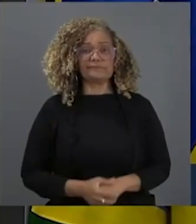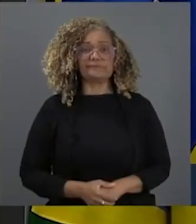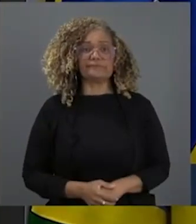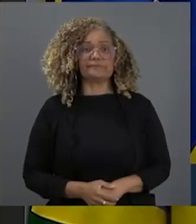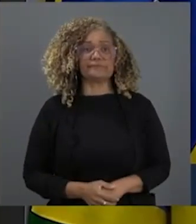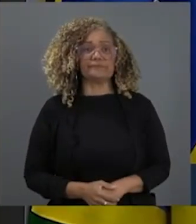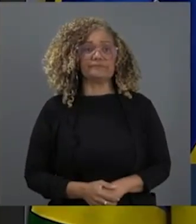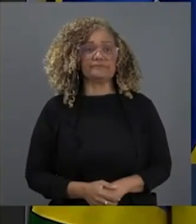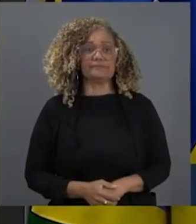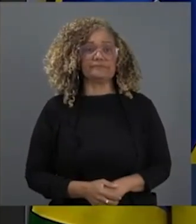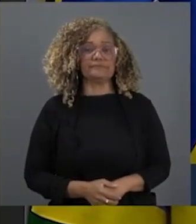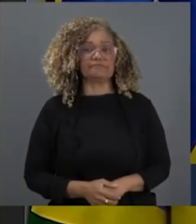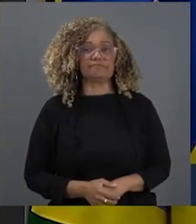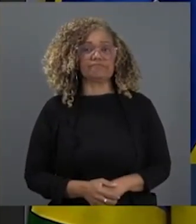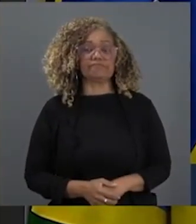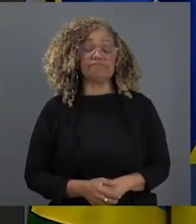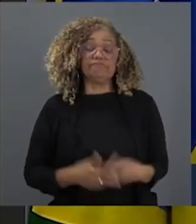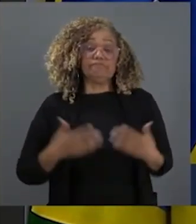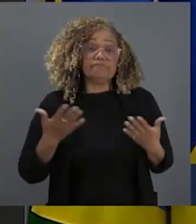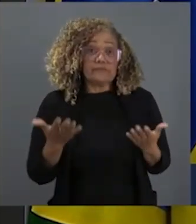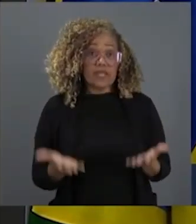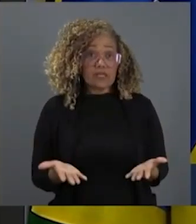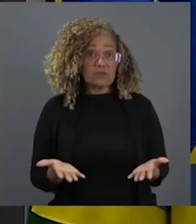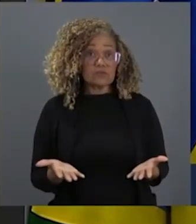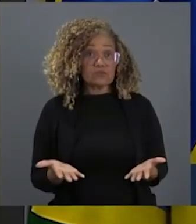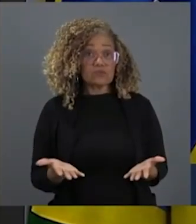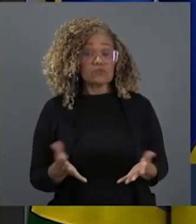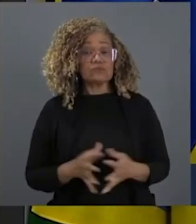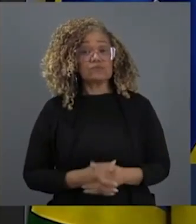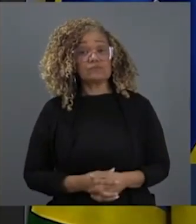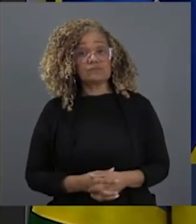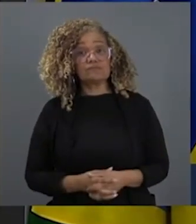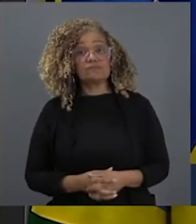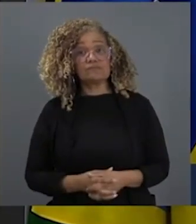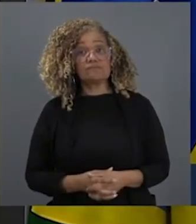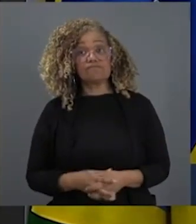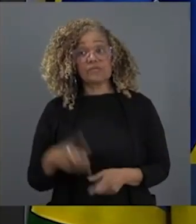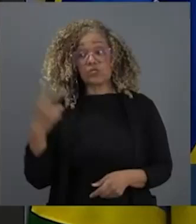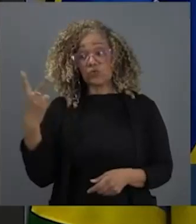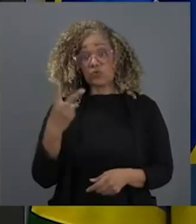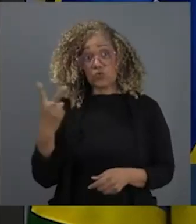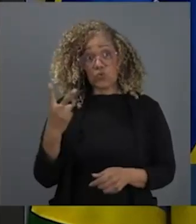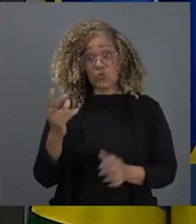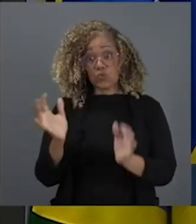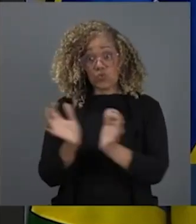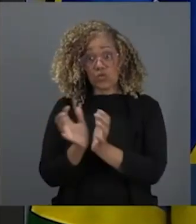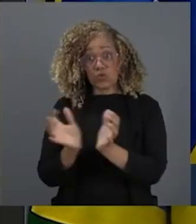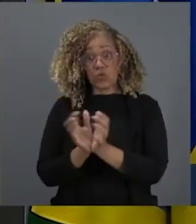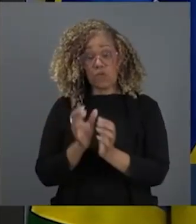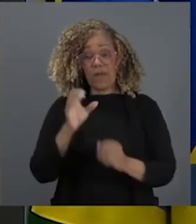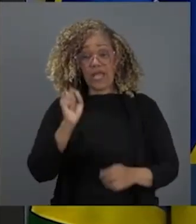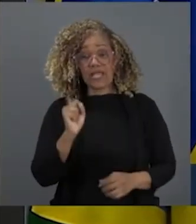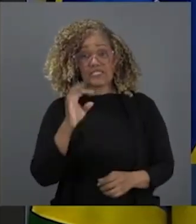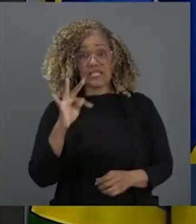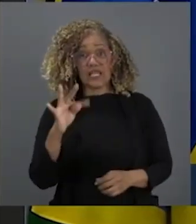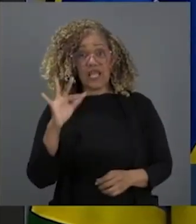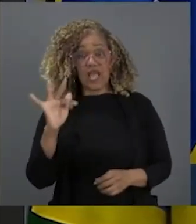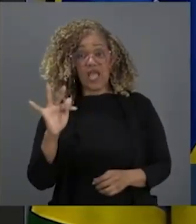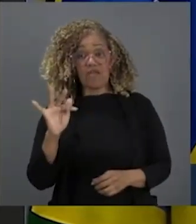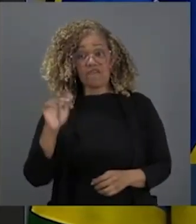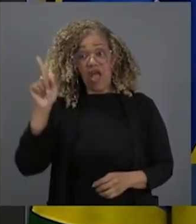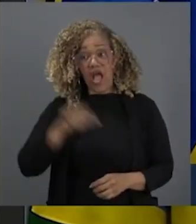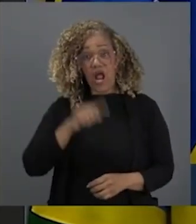omissão e é isso a segunda turma do o STF anula a pena de 8